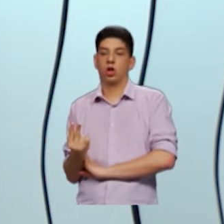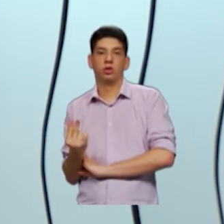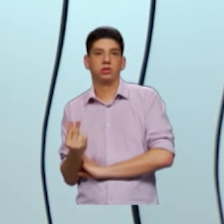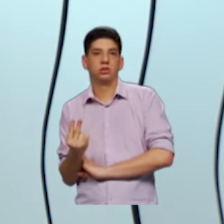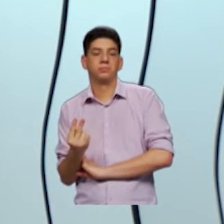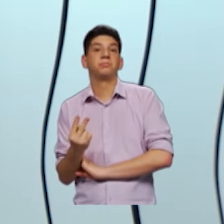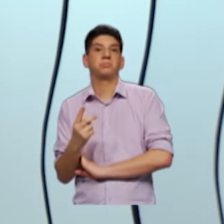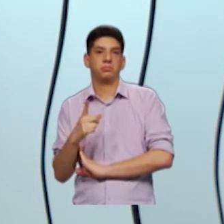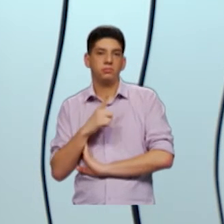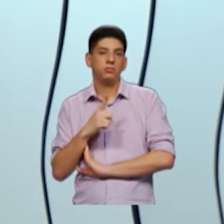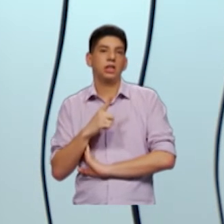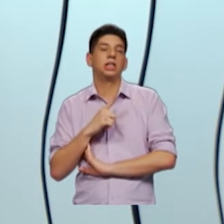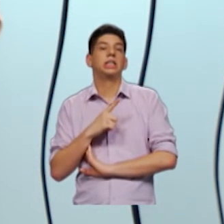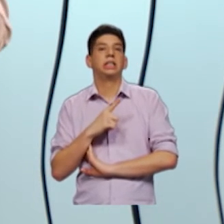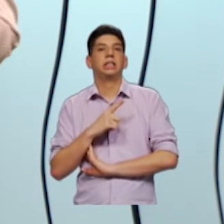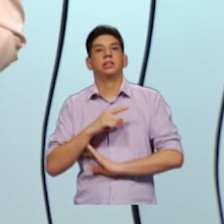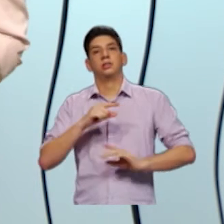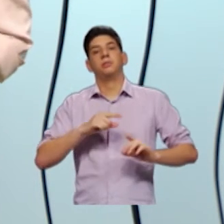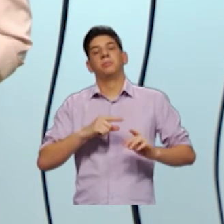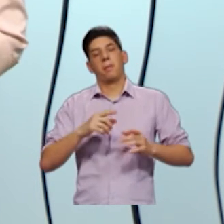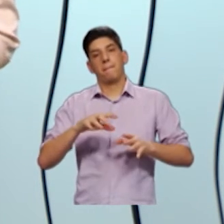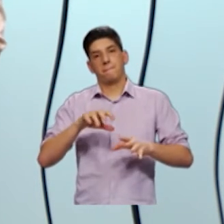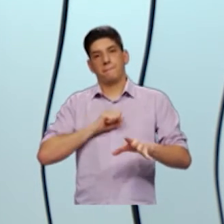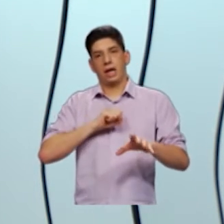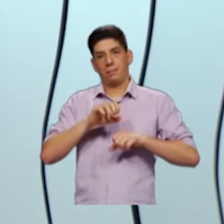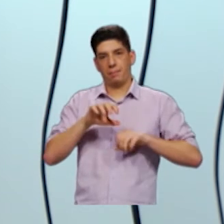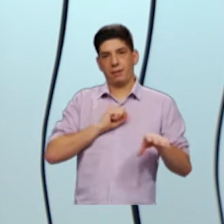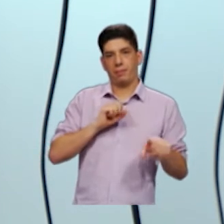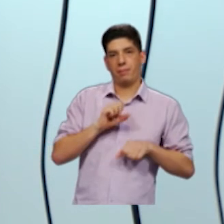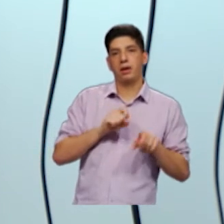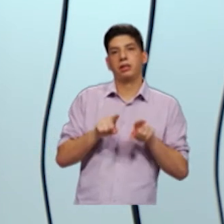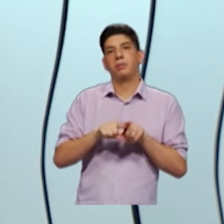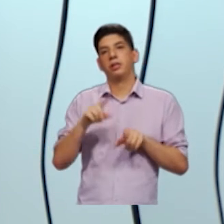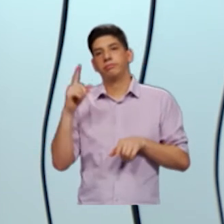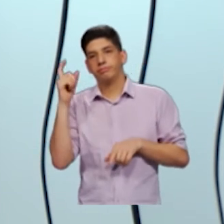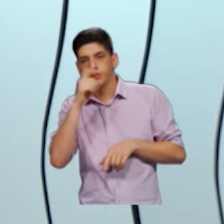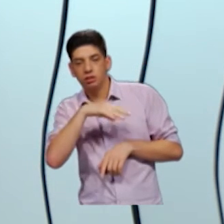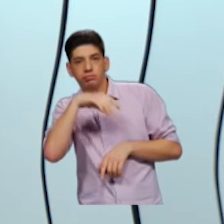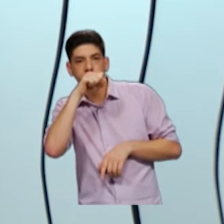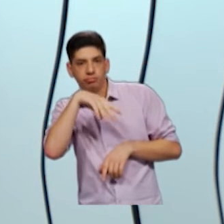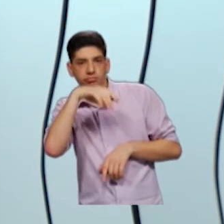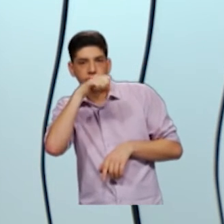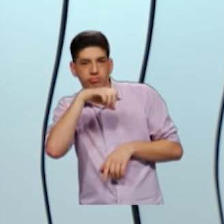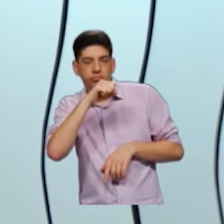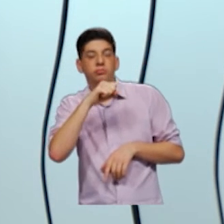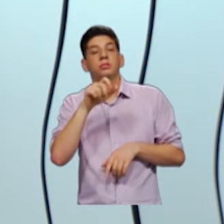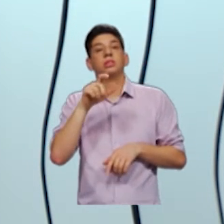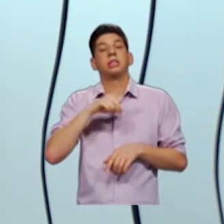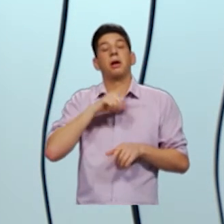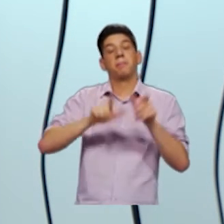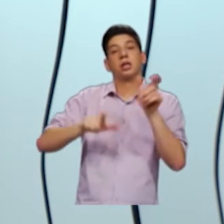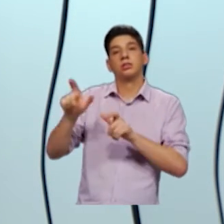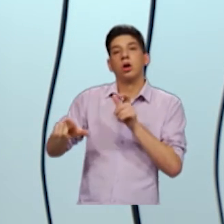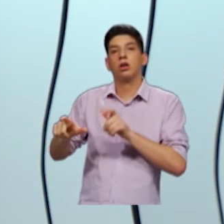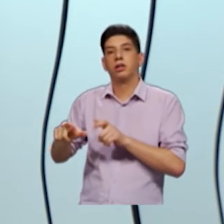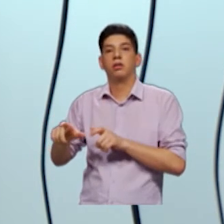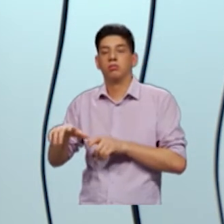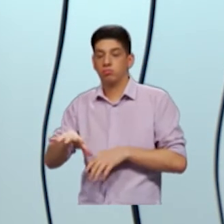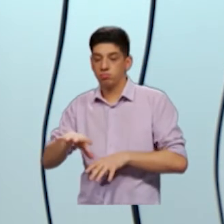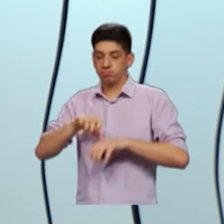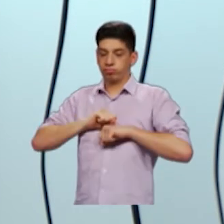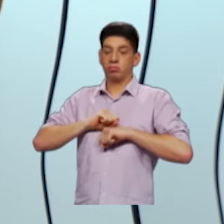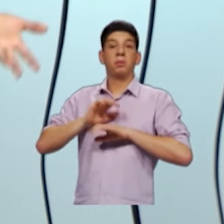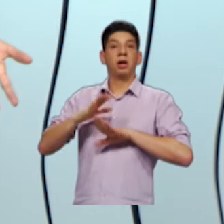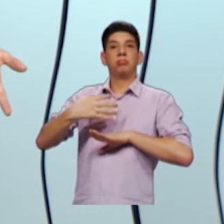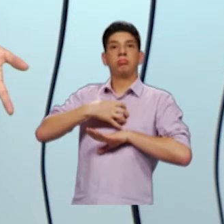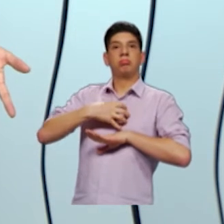infecção, essas dificuldades aí respiratórias. Tem pessoas que têm essa infecção, porém elas são assintomáticas. Você